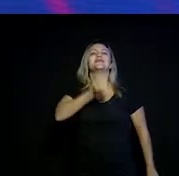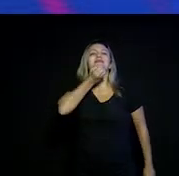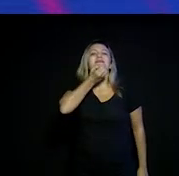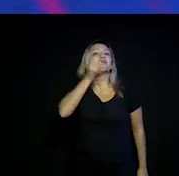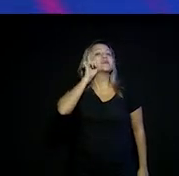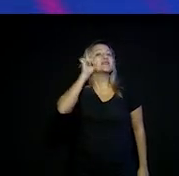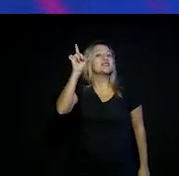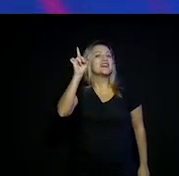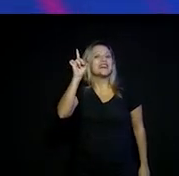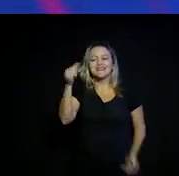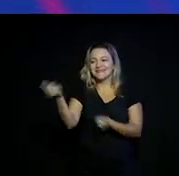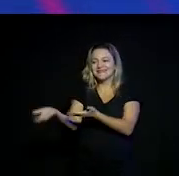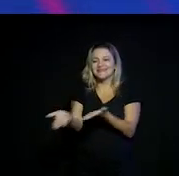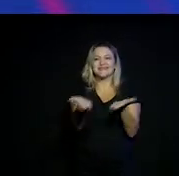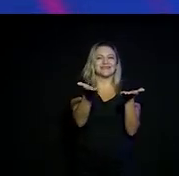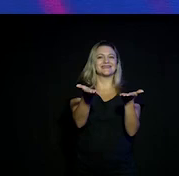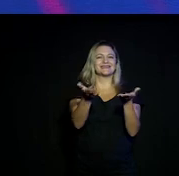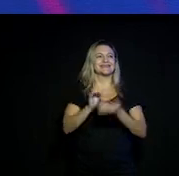Bom dia a todos.